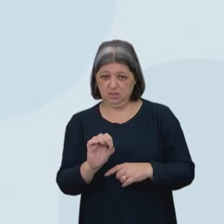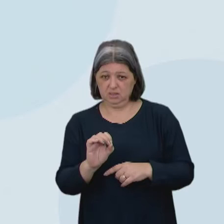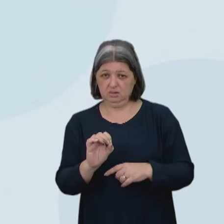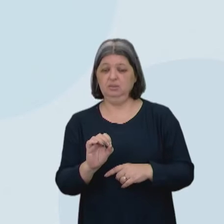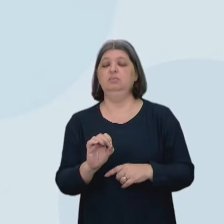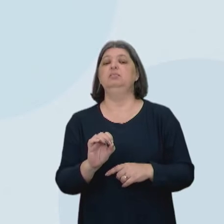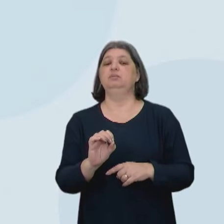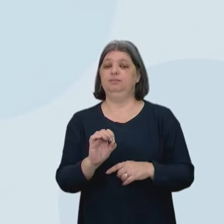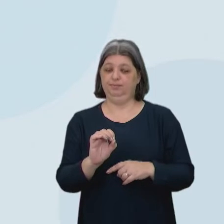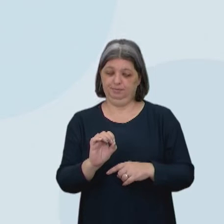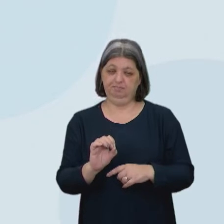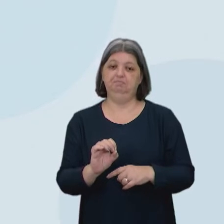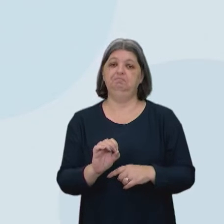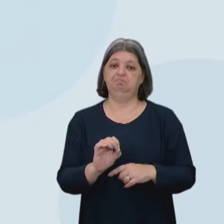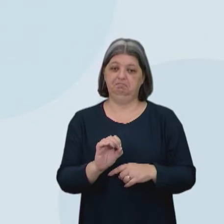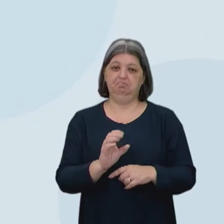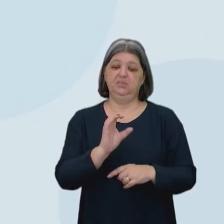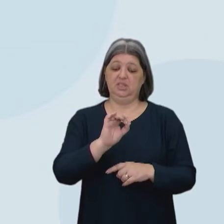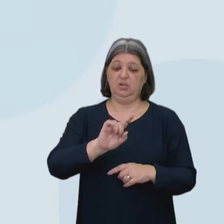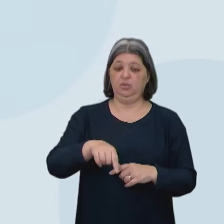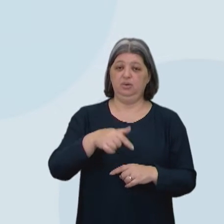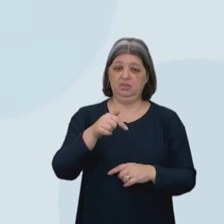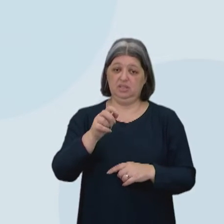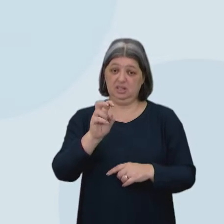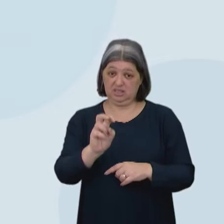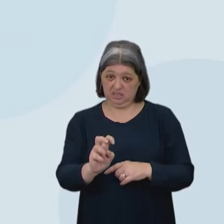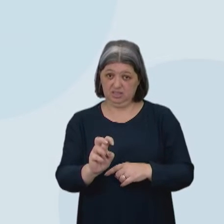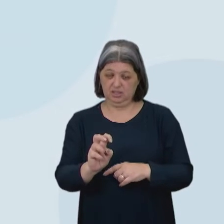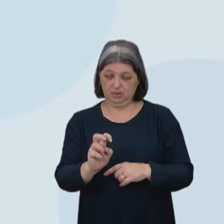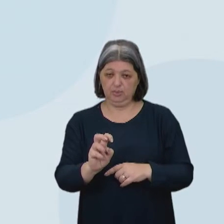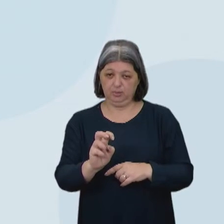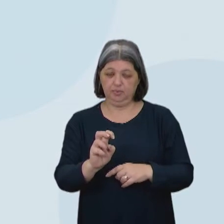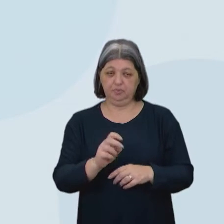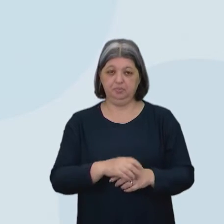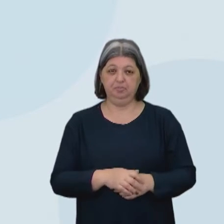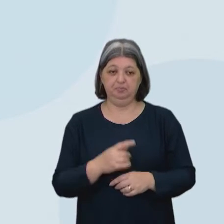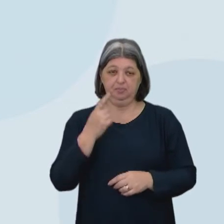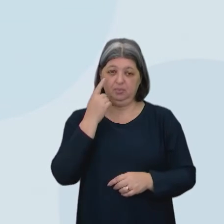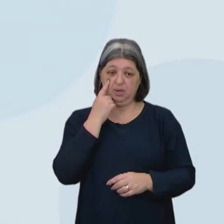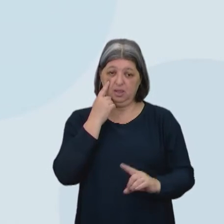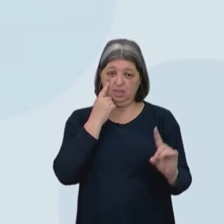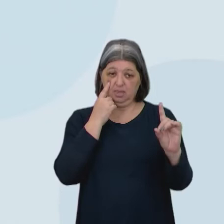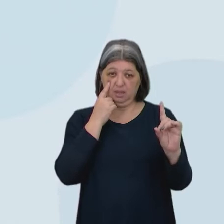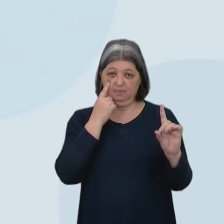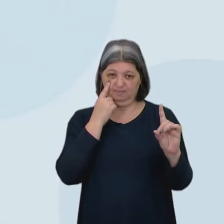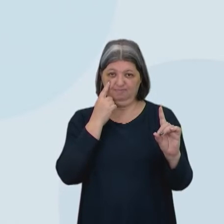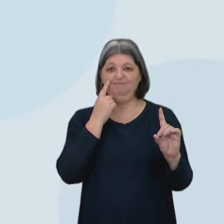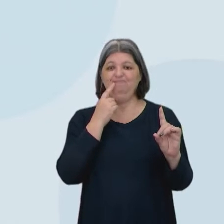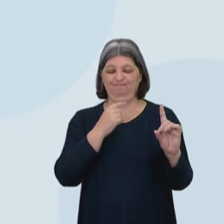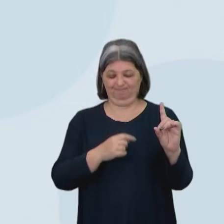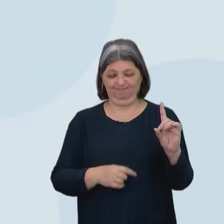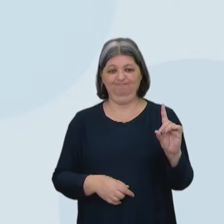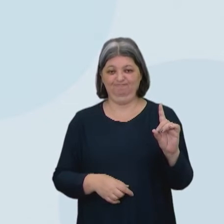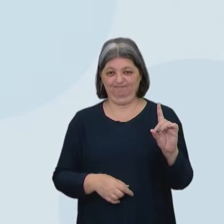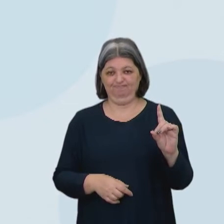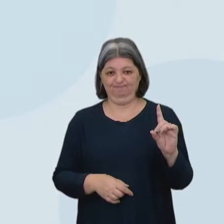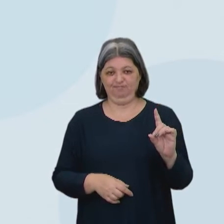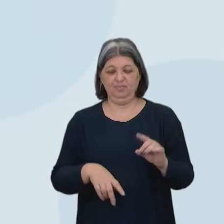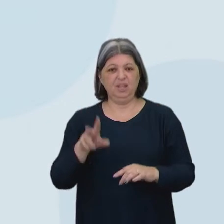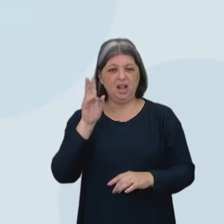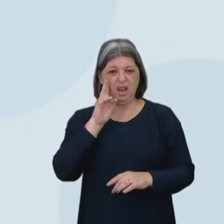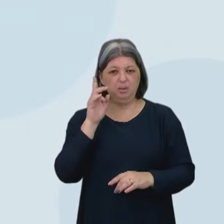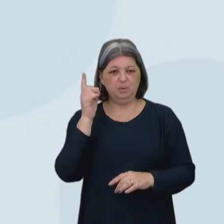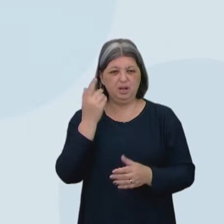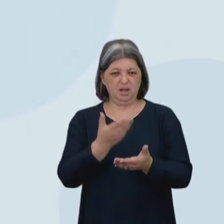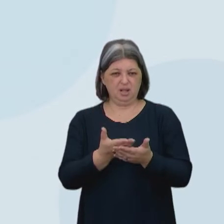exato, 0,75. 75 centésimos. Então aqui, ó, a alternativa D. Lembrando que na última aula a